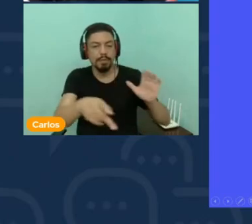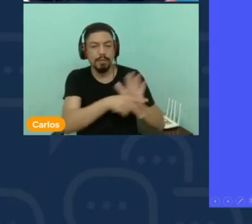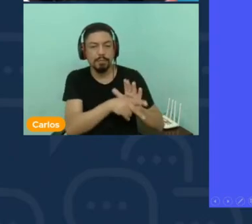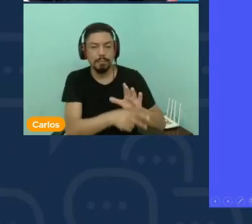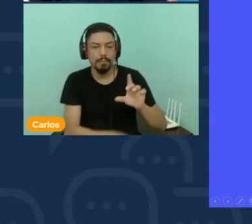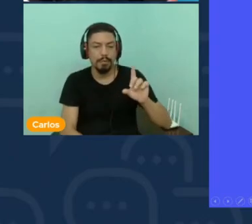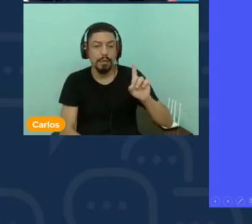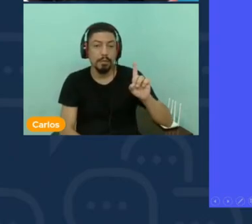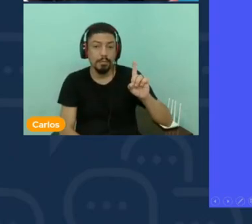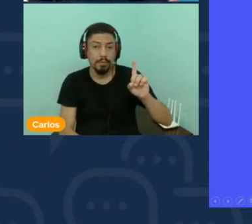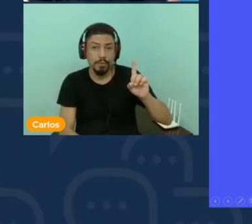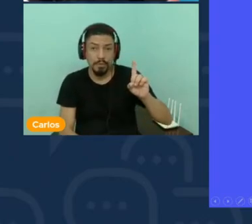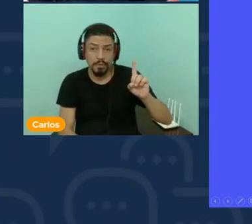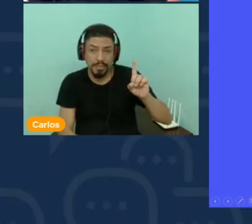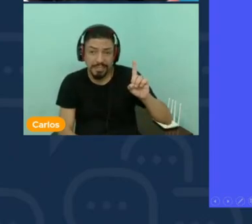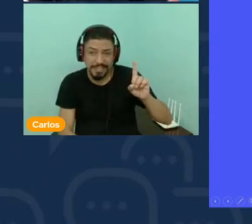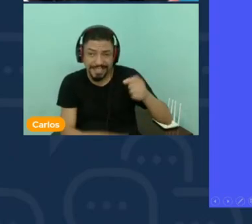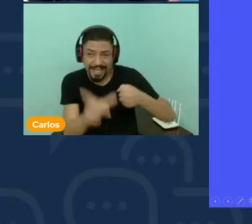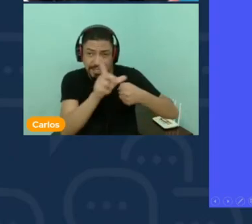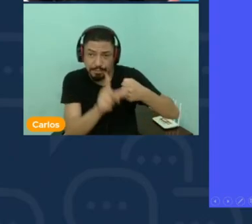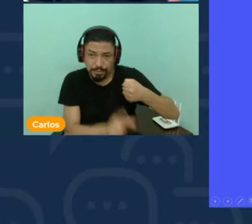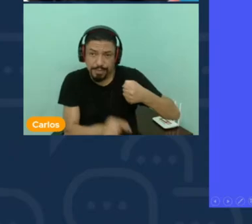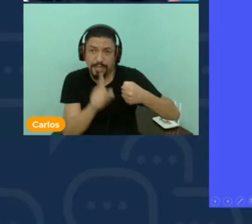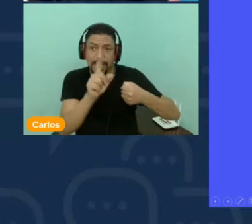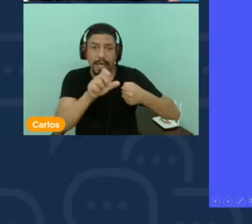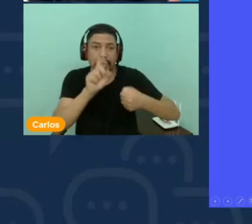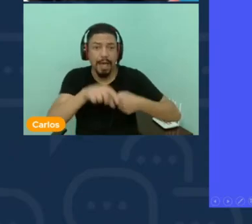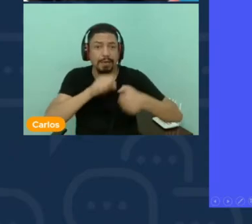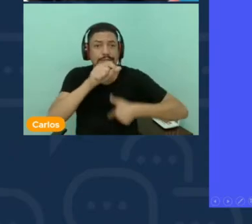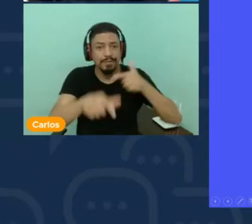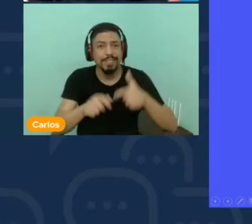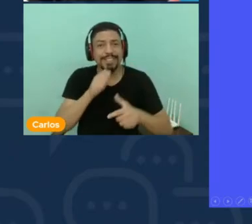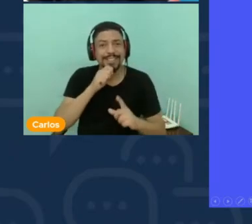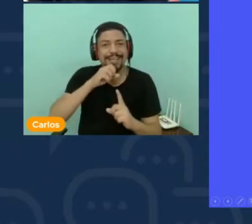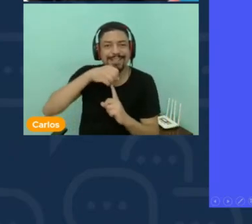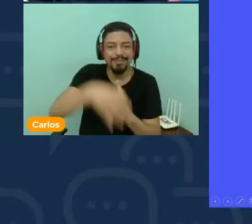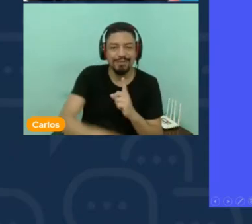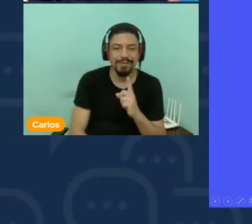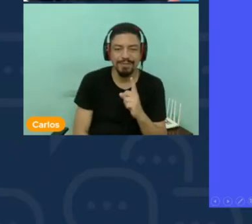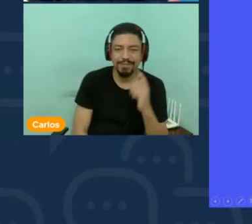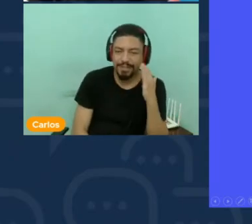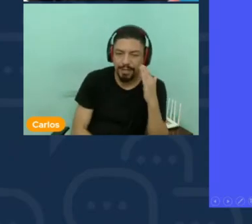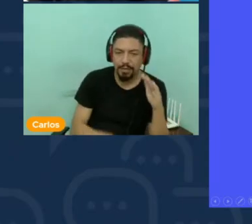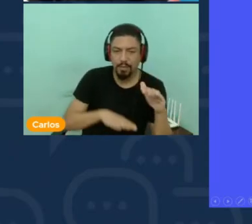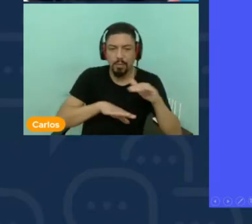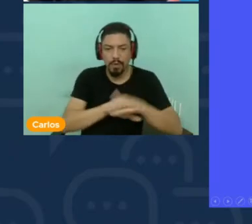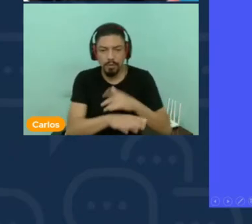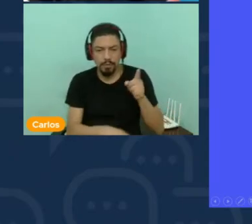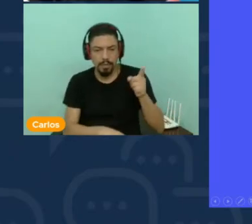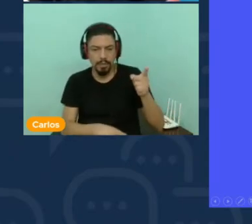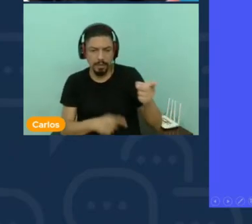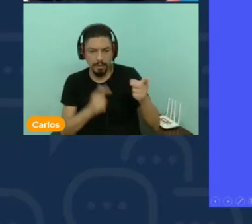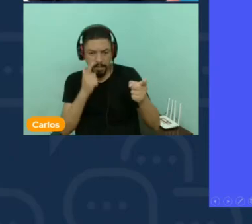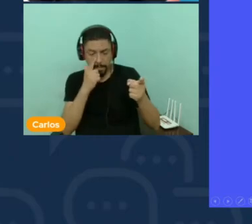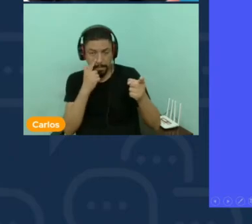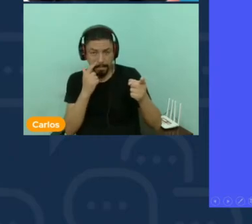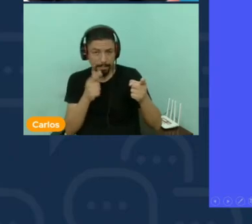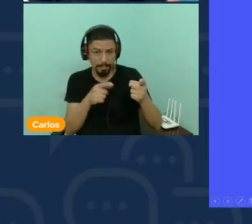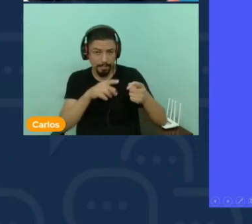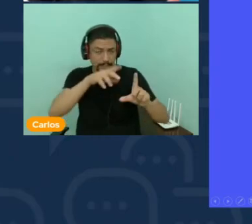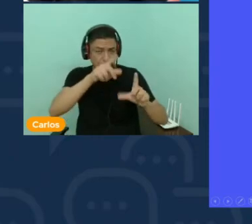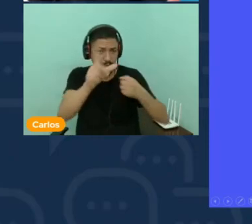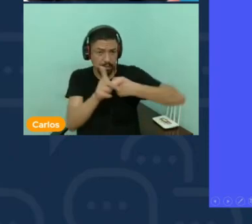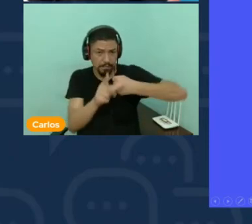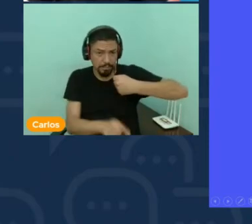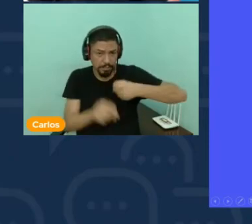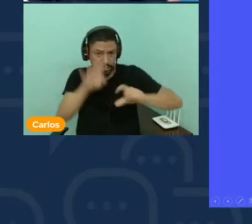DynamoDB, que também é um serviço serverless. Guardou esse registro ali numa tabela do DynamoDB,